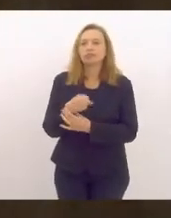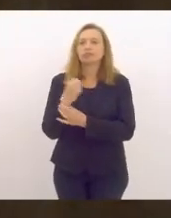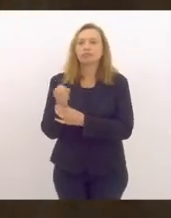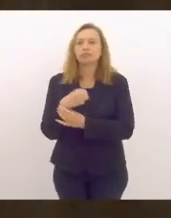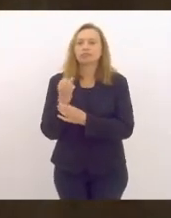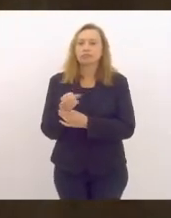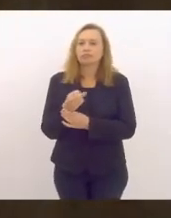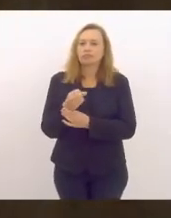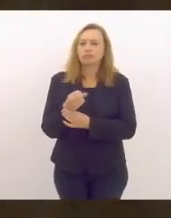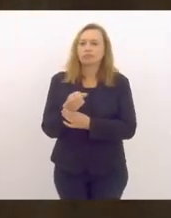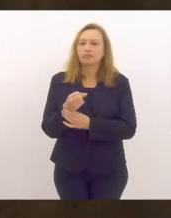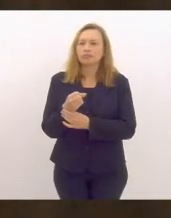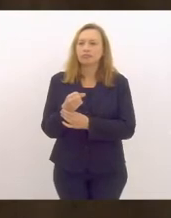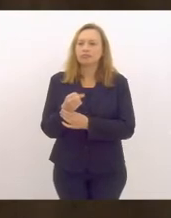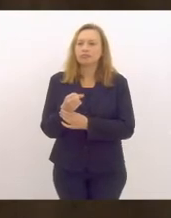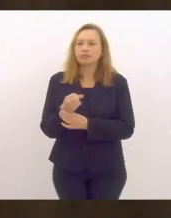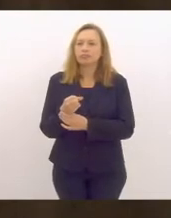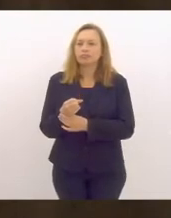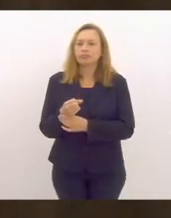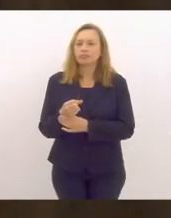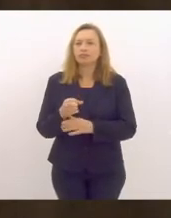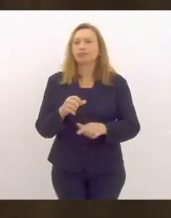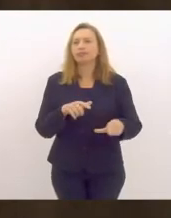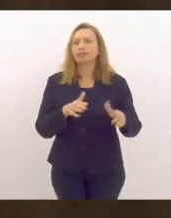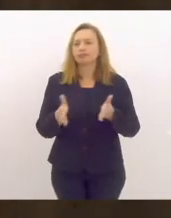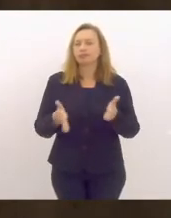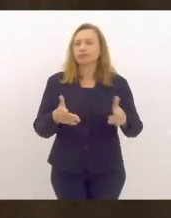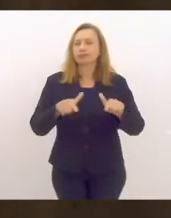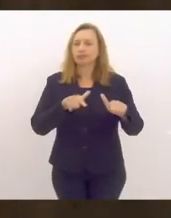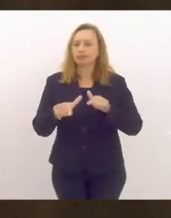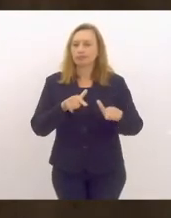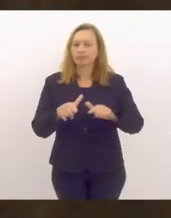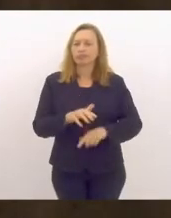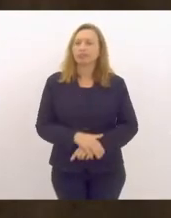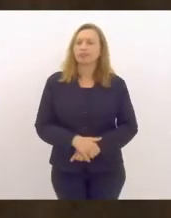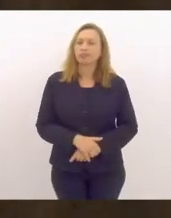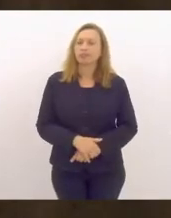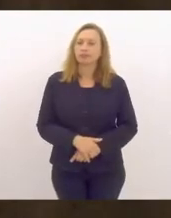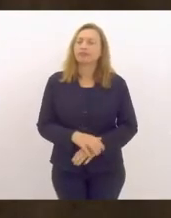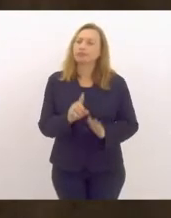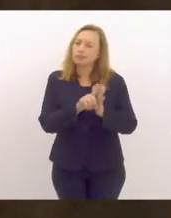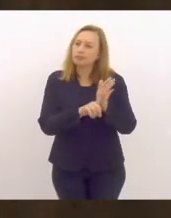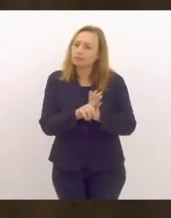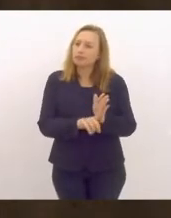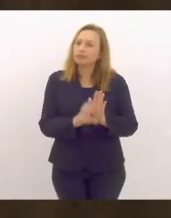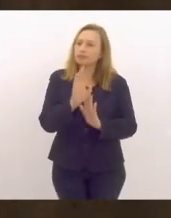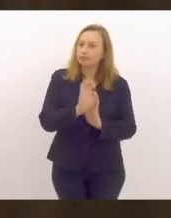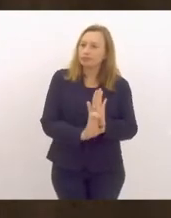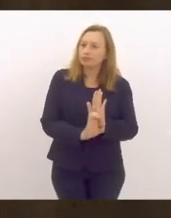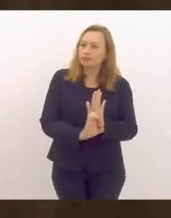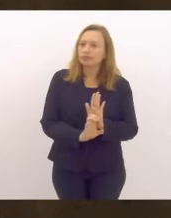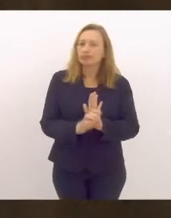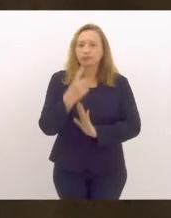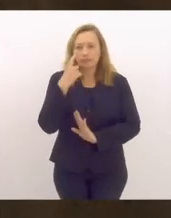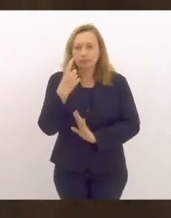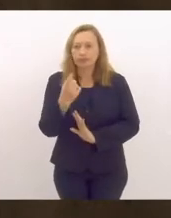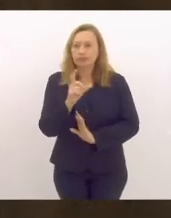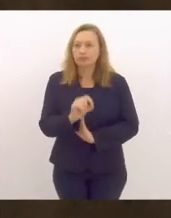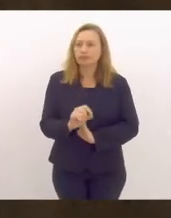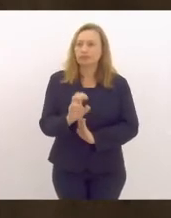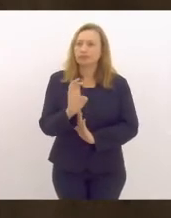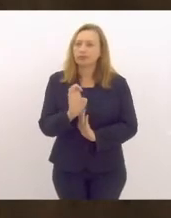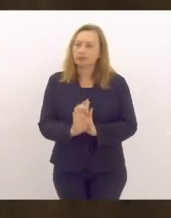e terapeutas ocupacionais durante a sua jornada de trabalho. Com a análise das emendas, constatamos que a